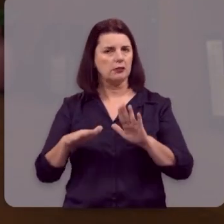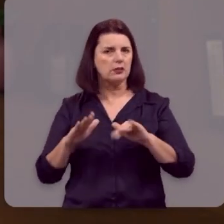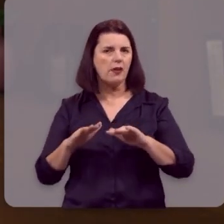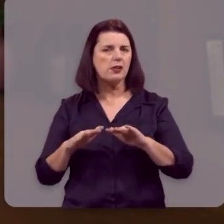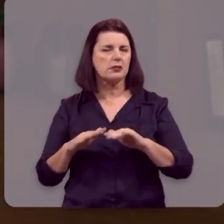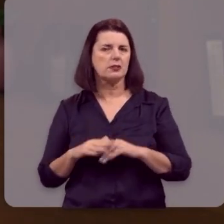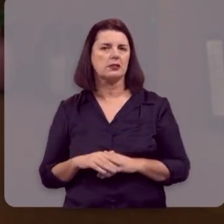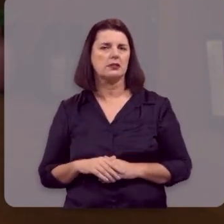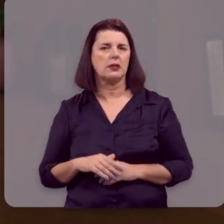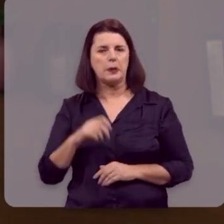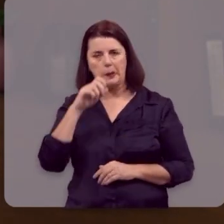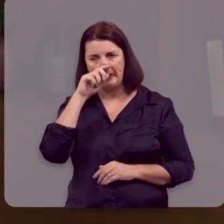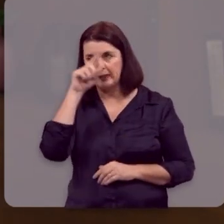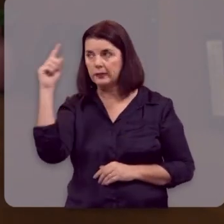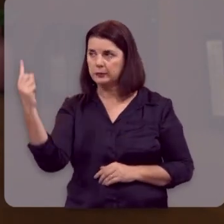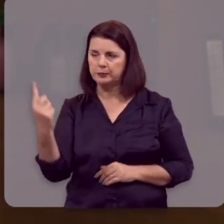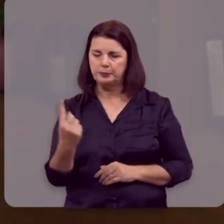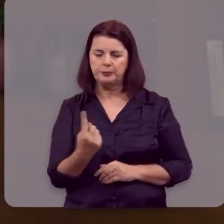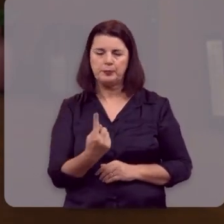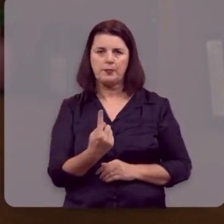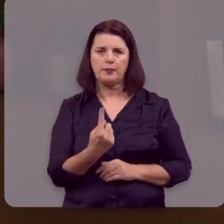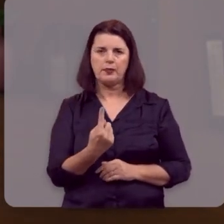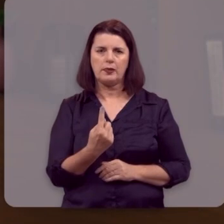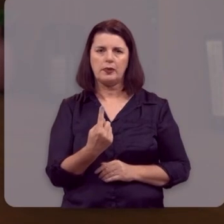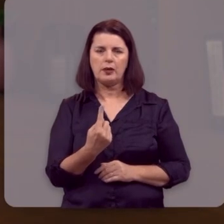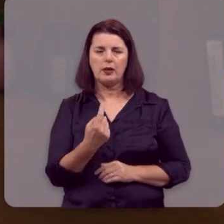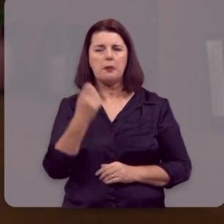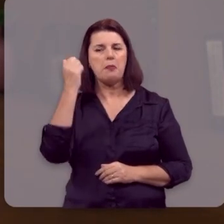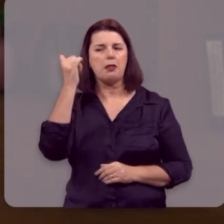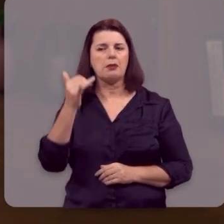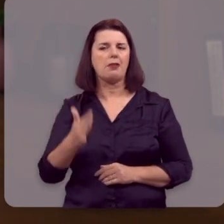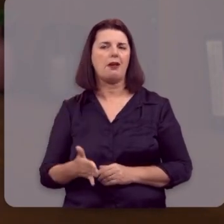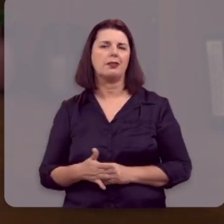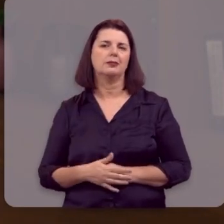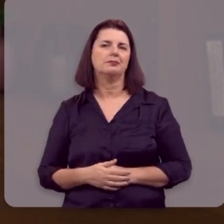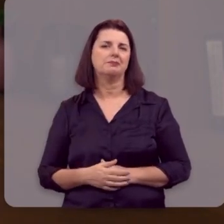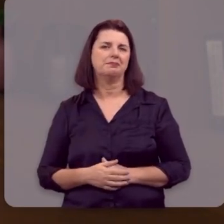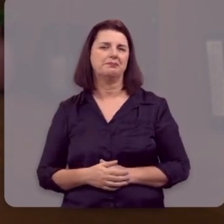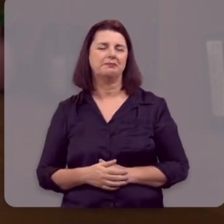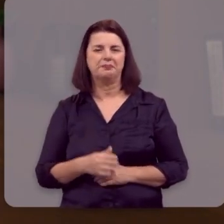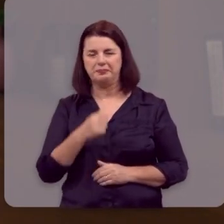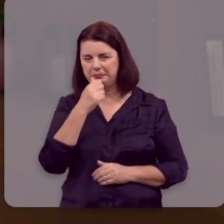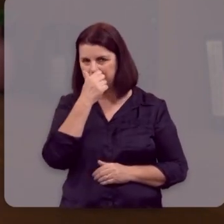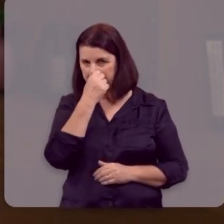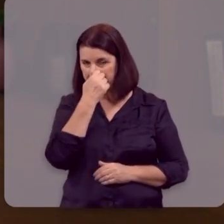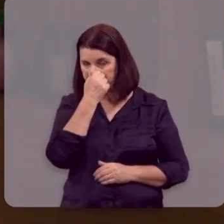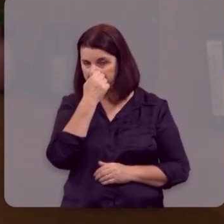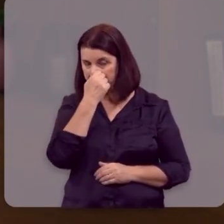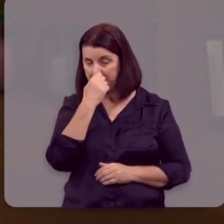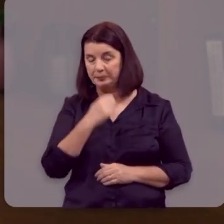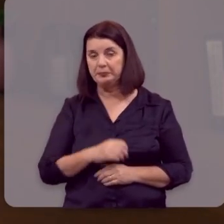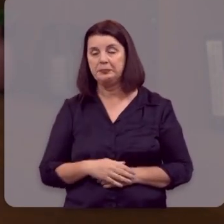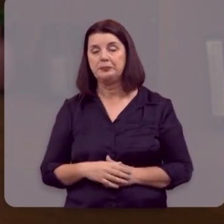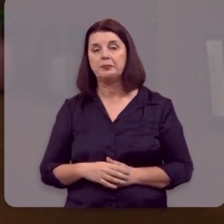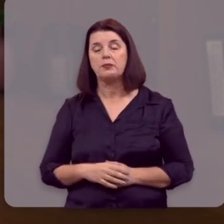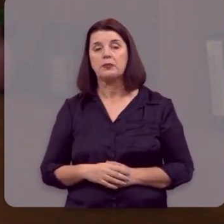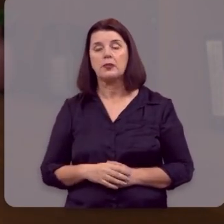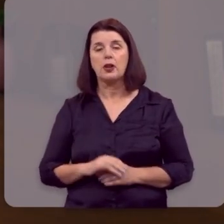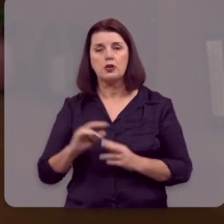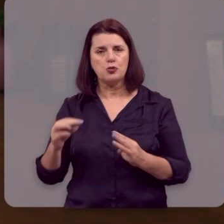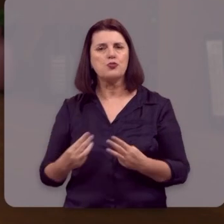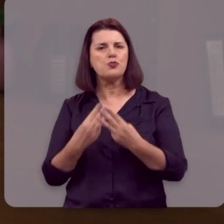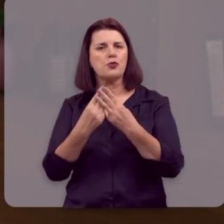vezes, Ele vem na quarta vigília da noite. O judeu dividia a noite em